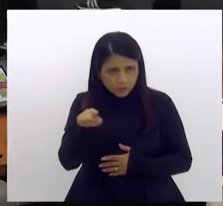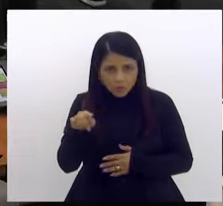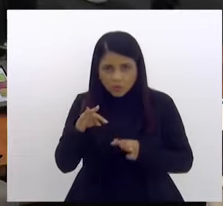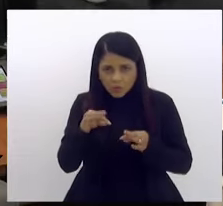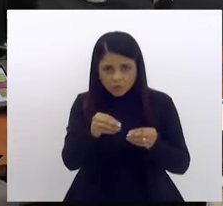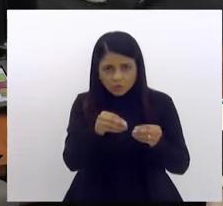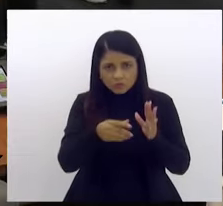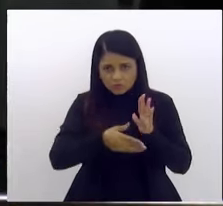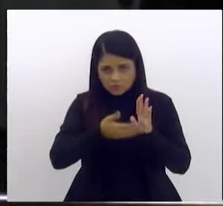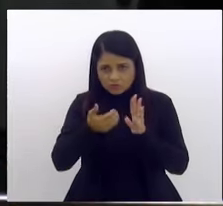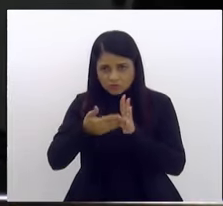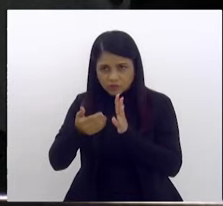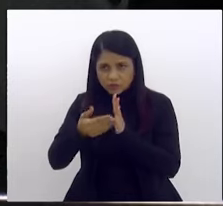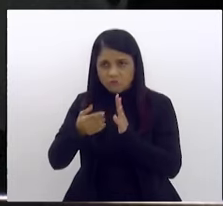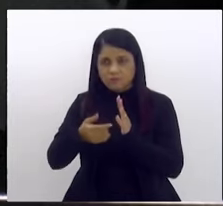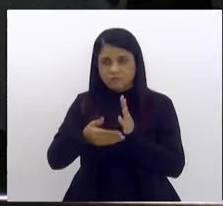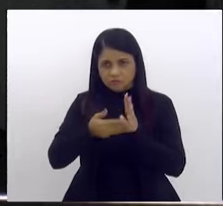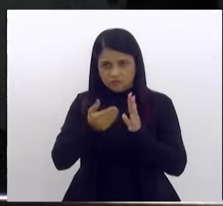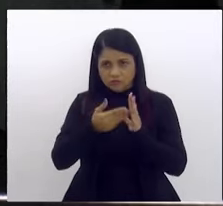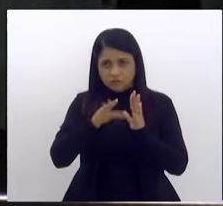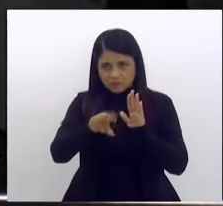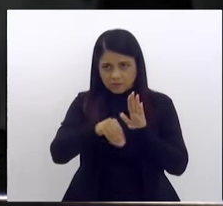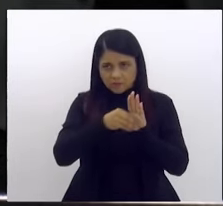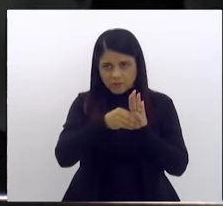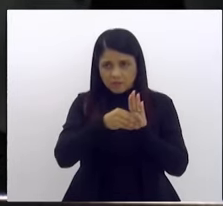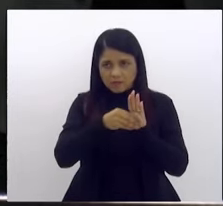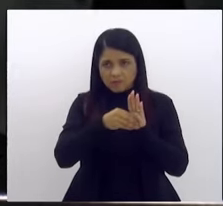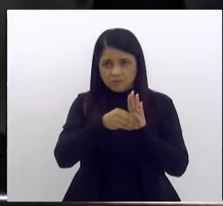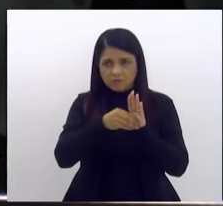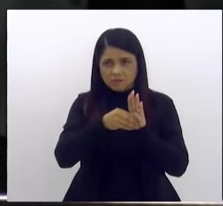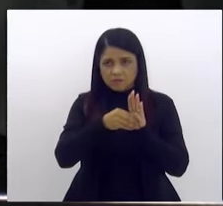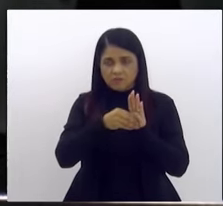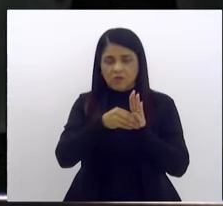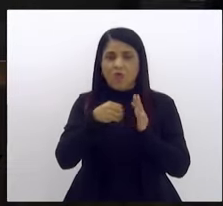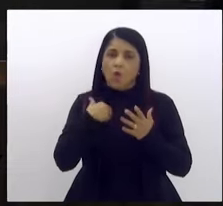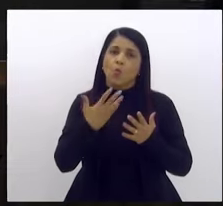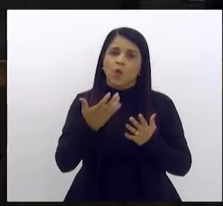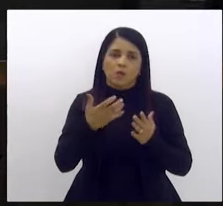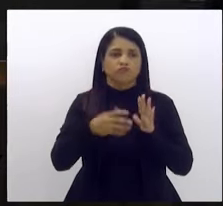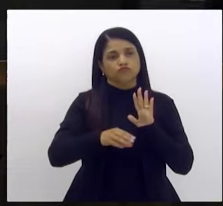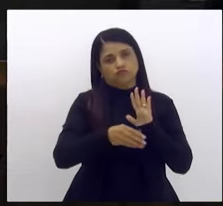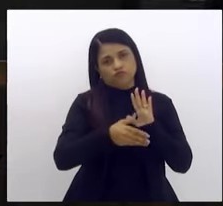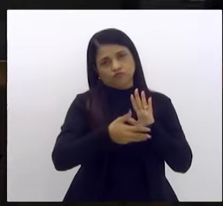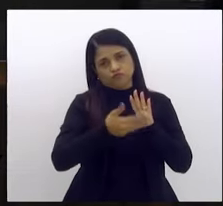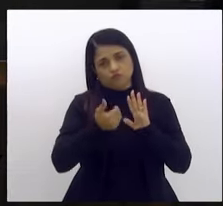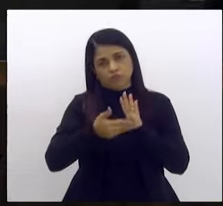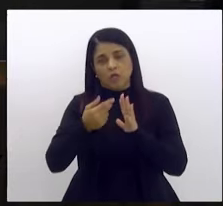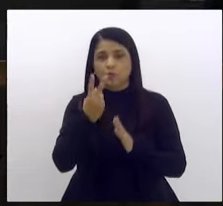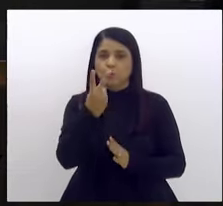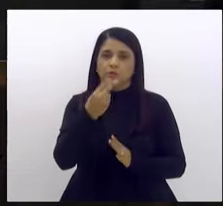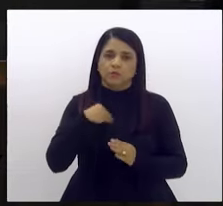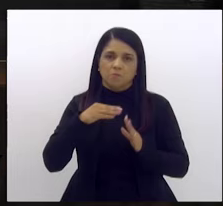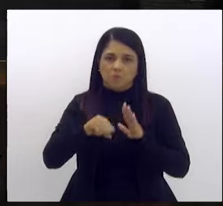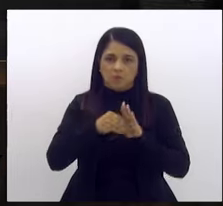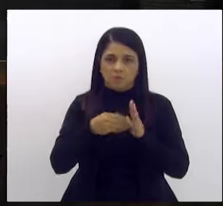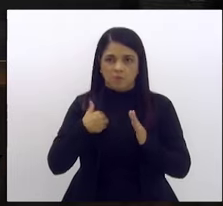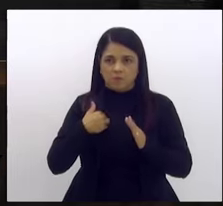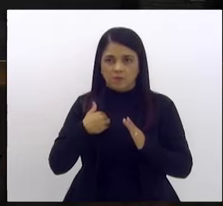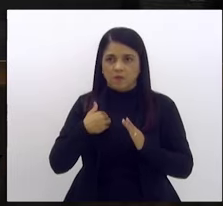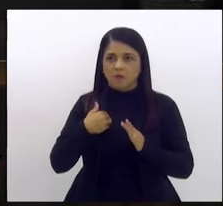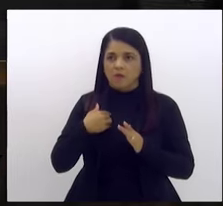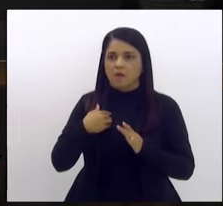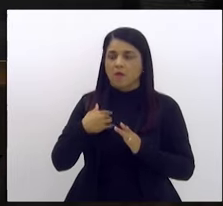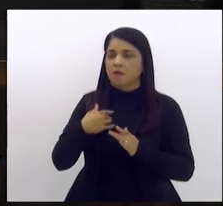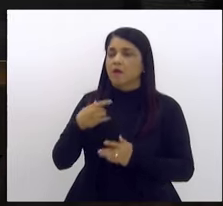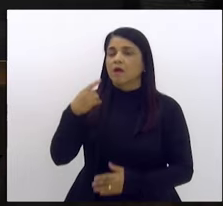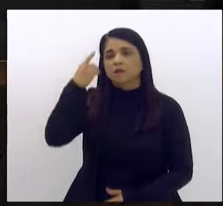vim retirar as emendas. Colocamos duas emendas e gostaria de retirar. Tirando. Pobel duas também emendas. Tirou, ligou lá de cima,